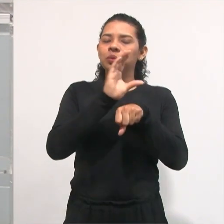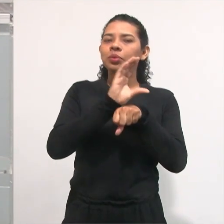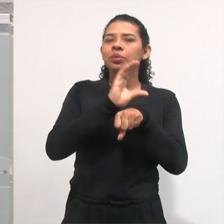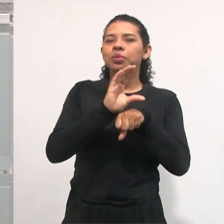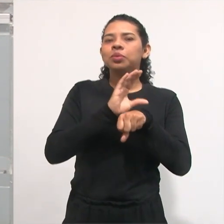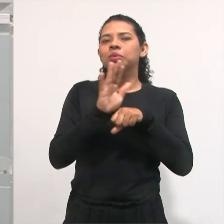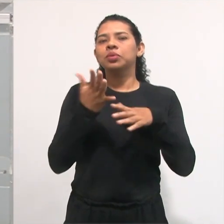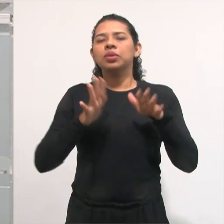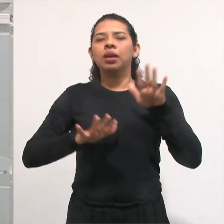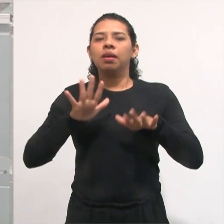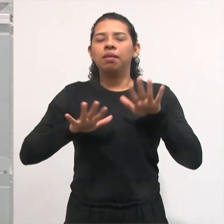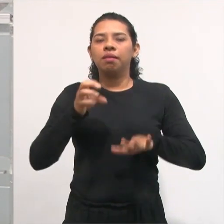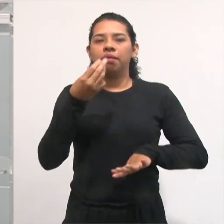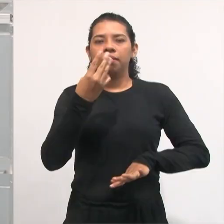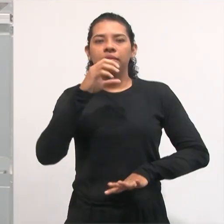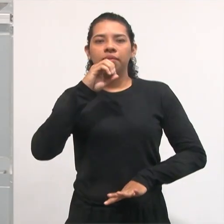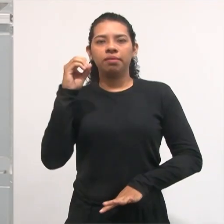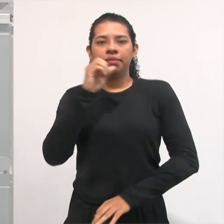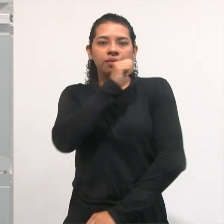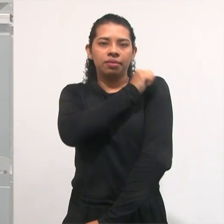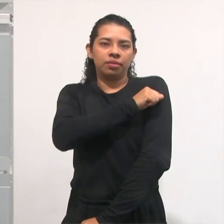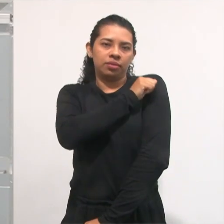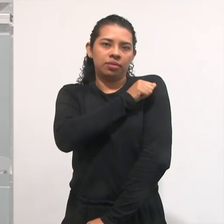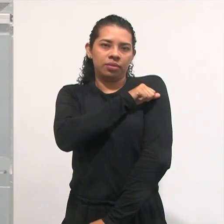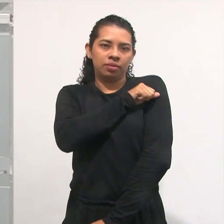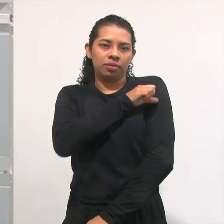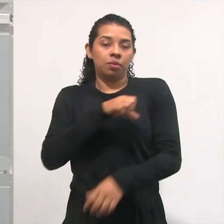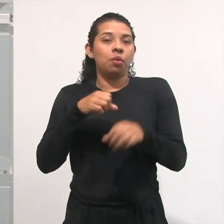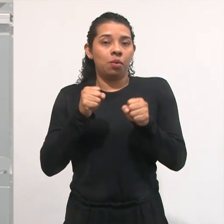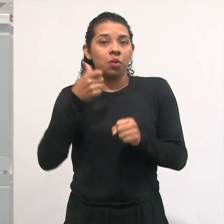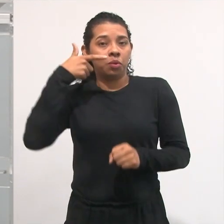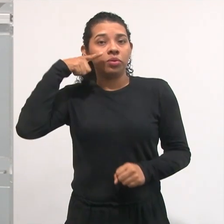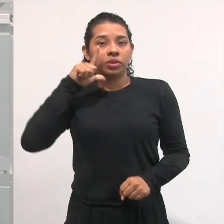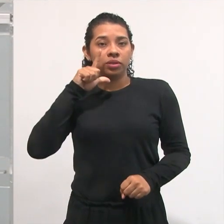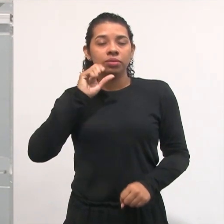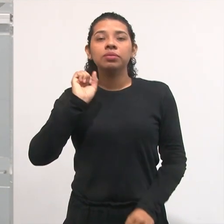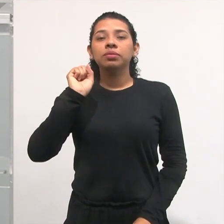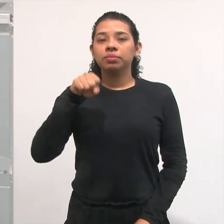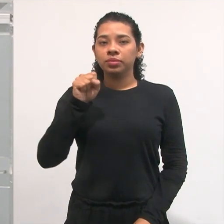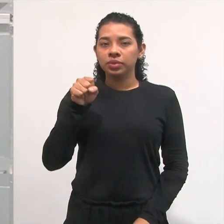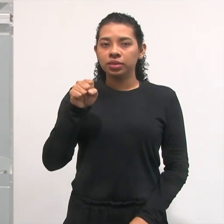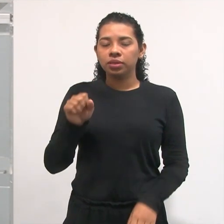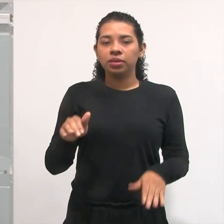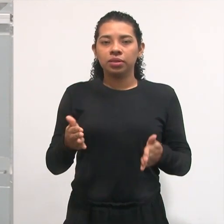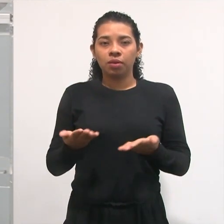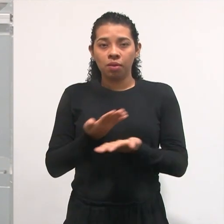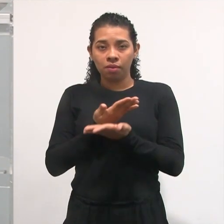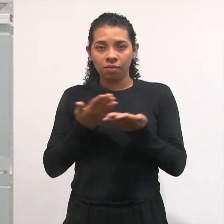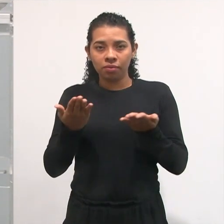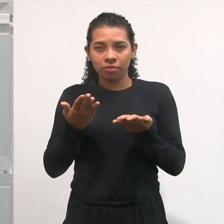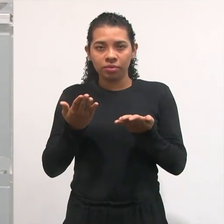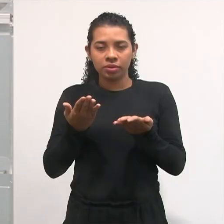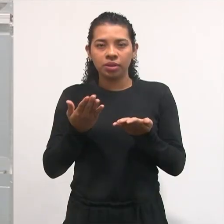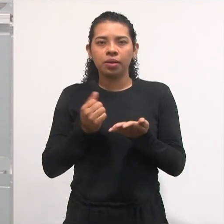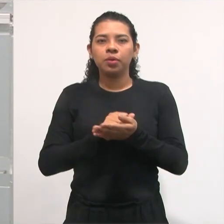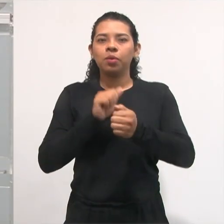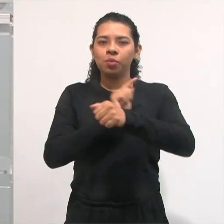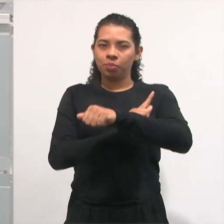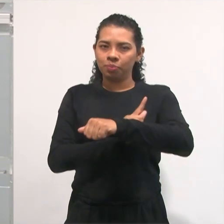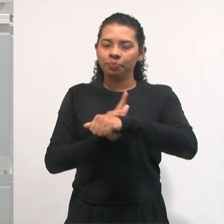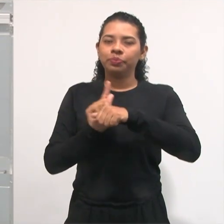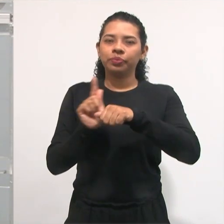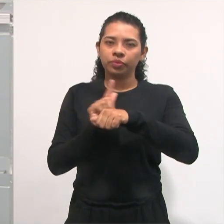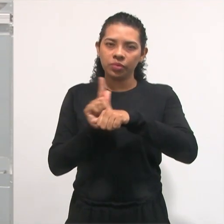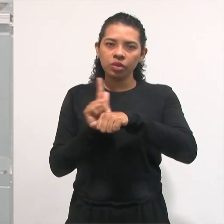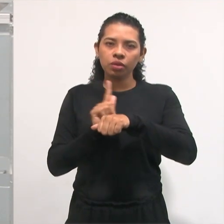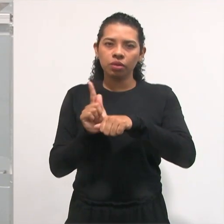Polo X. Ok, é tranquilo, porque deve ser 20, 40, 50 alunos, então é perfeitamente possível, tá bom? Então você